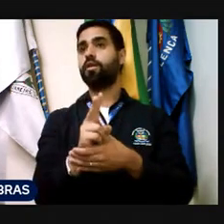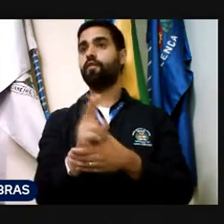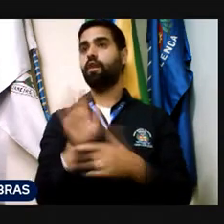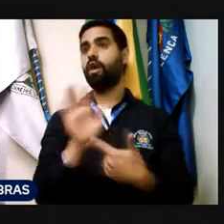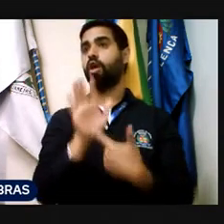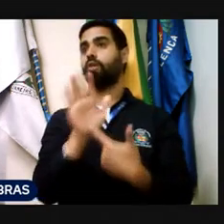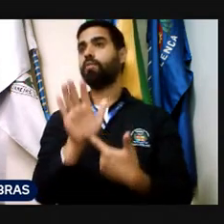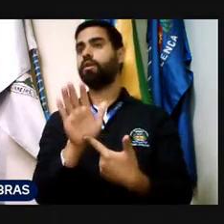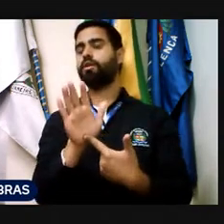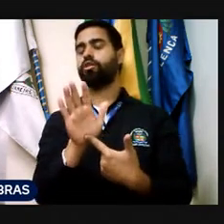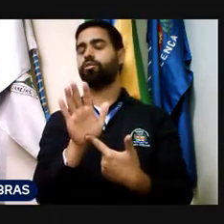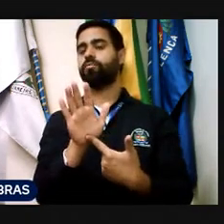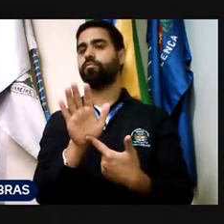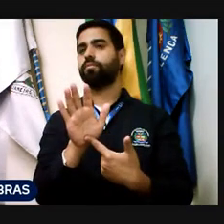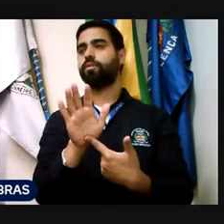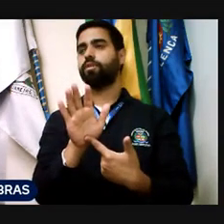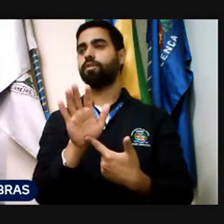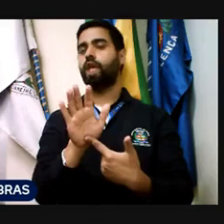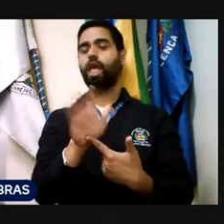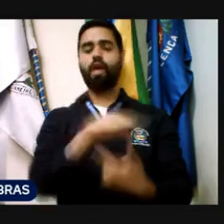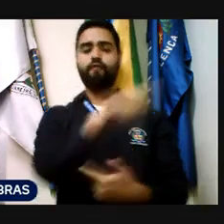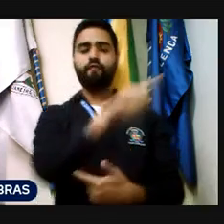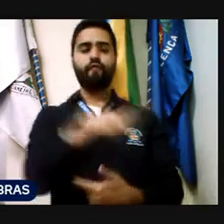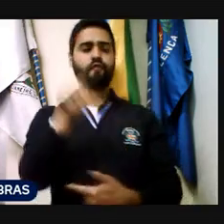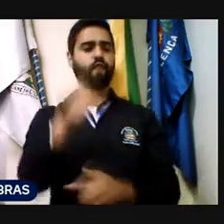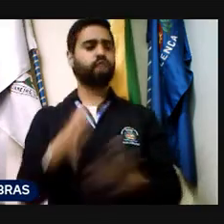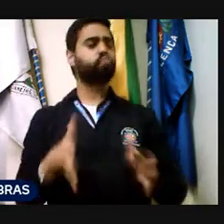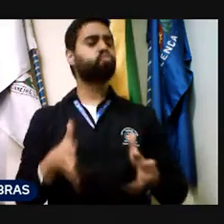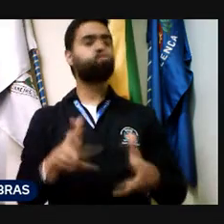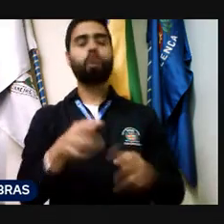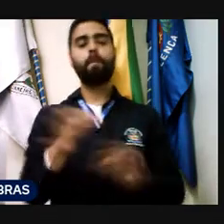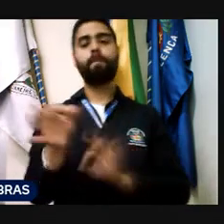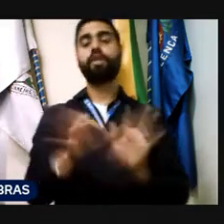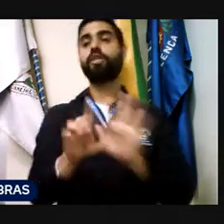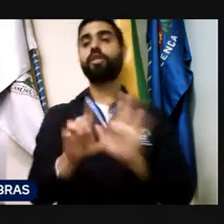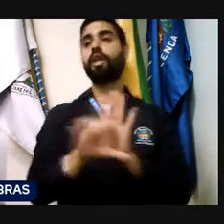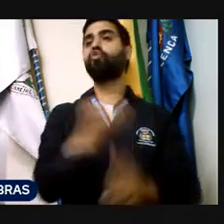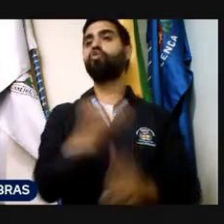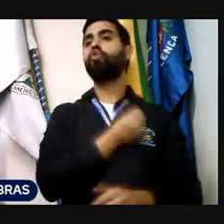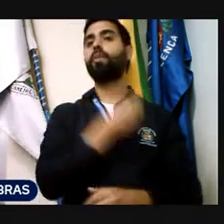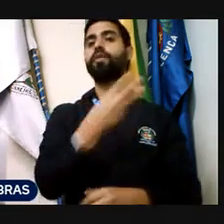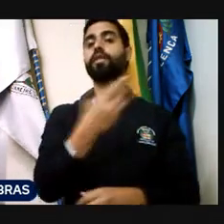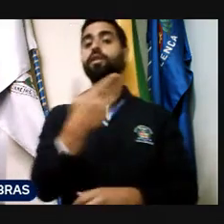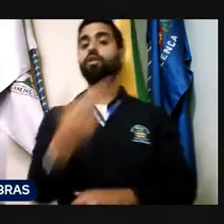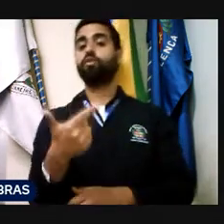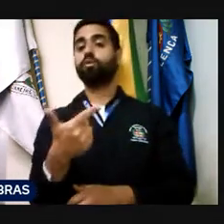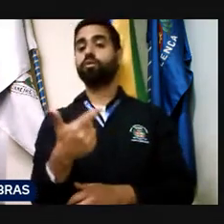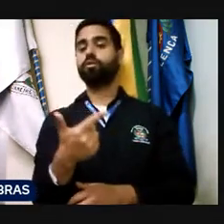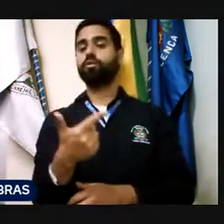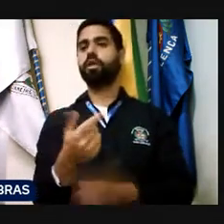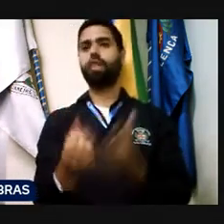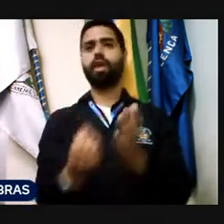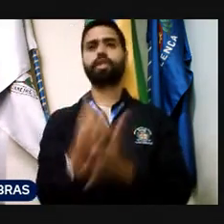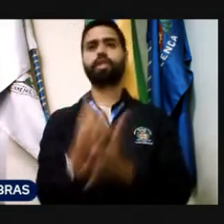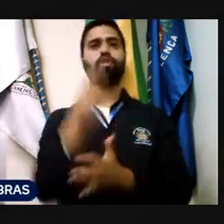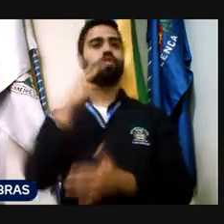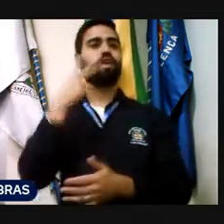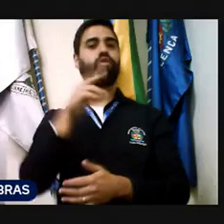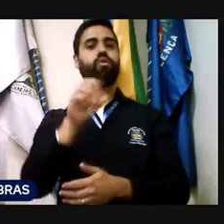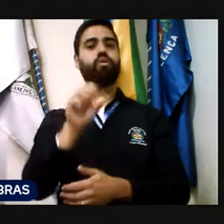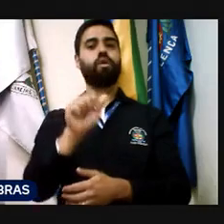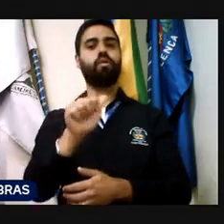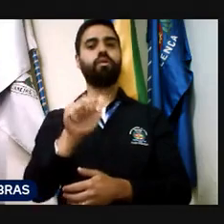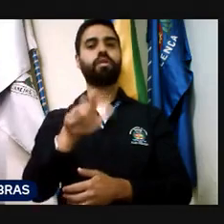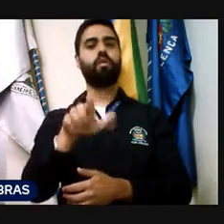apresentar tempestivamente veto total ao projeto de lei número 32 de 2021, de autoria do vereador Saulo de